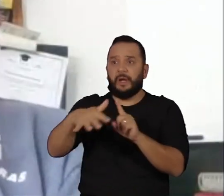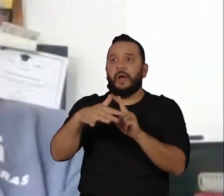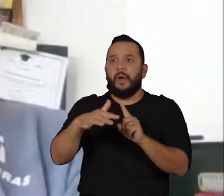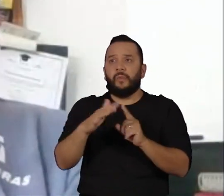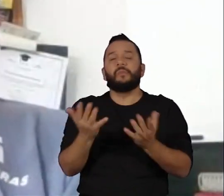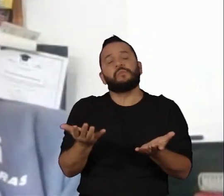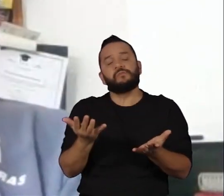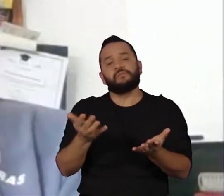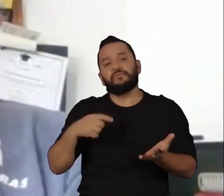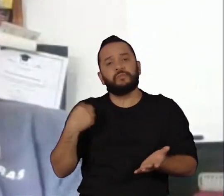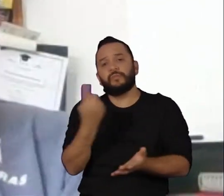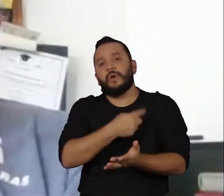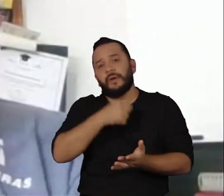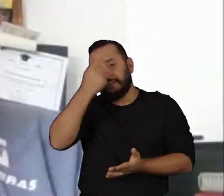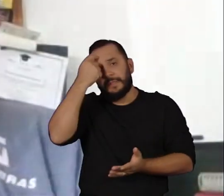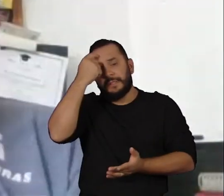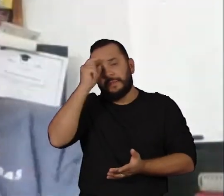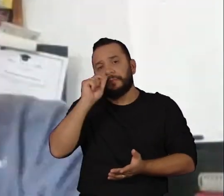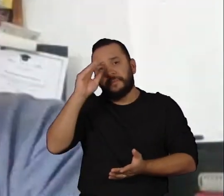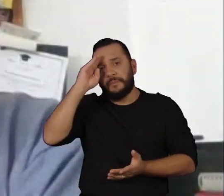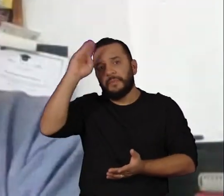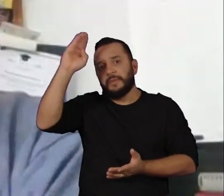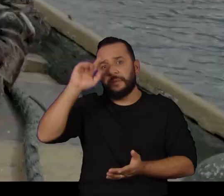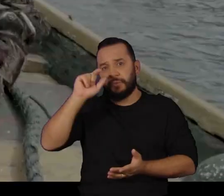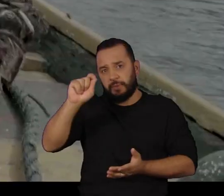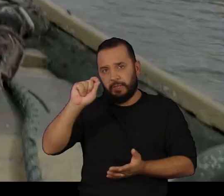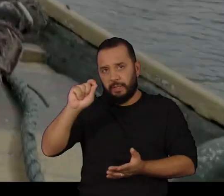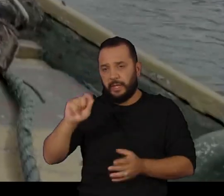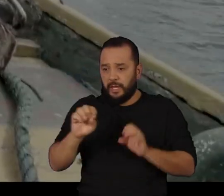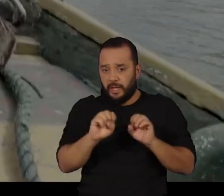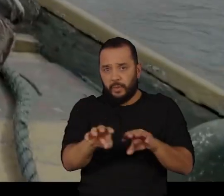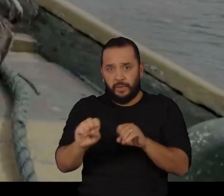gente abordasse especialmente a questão educacional.